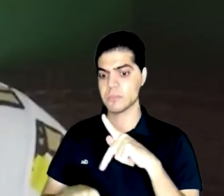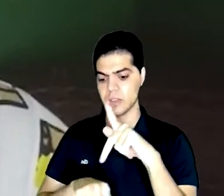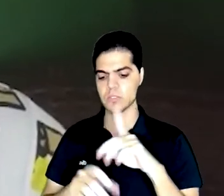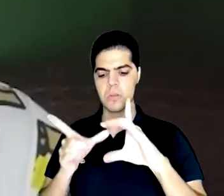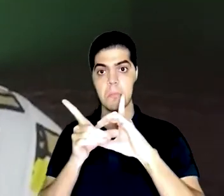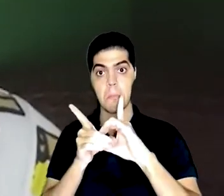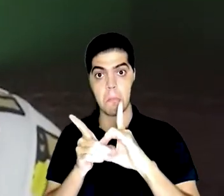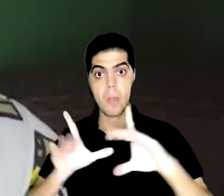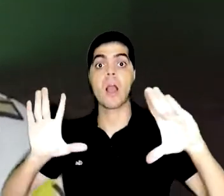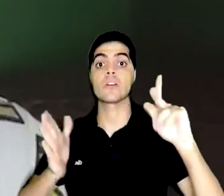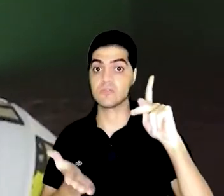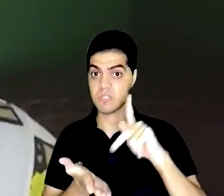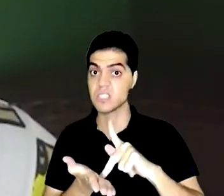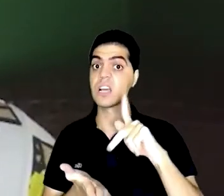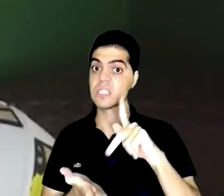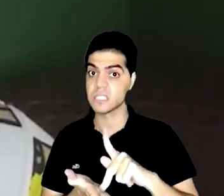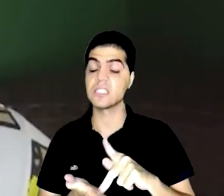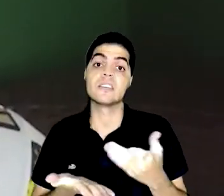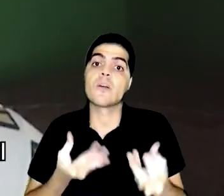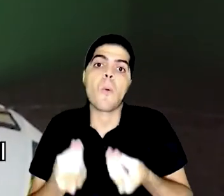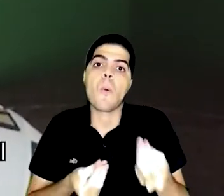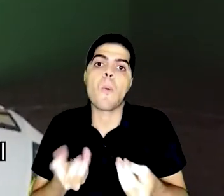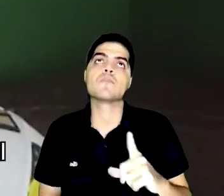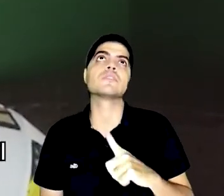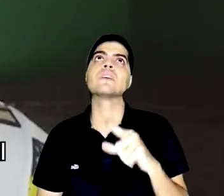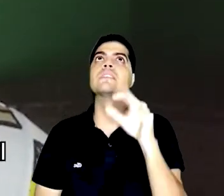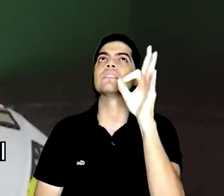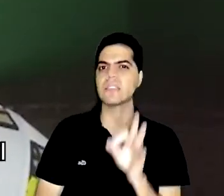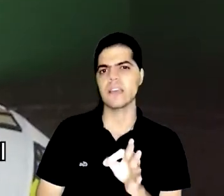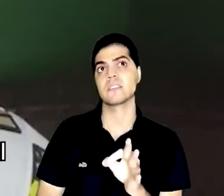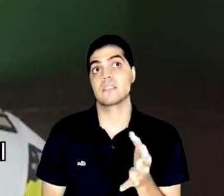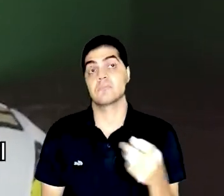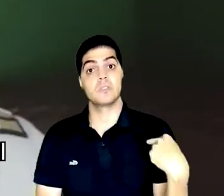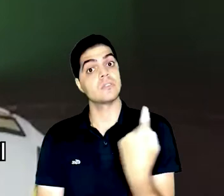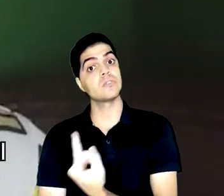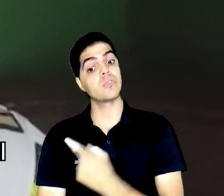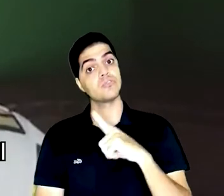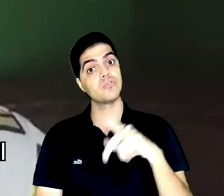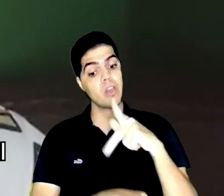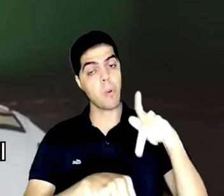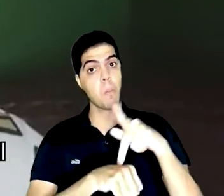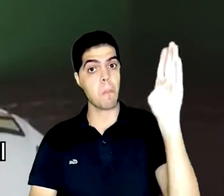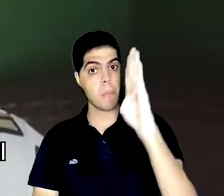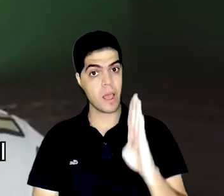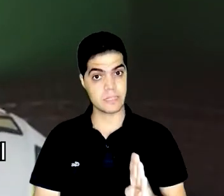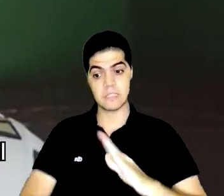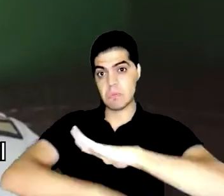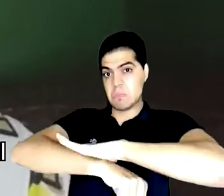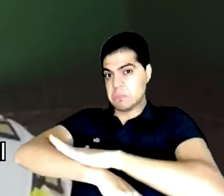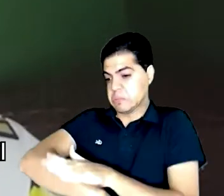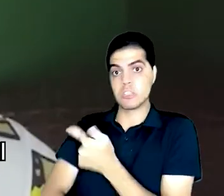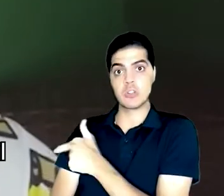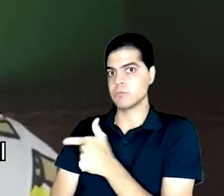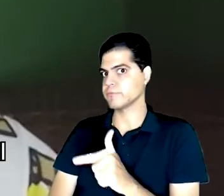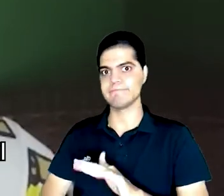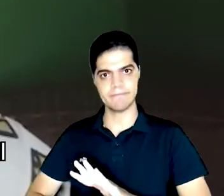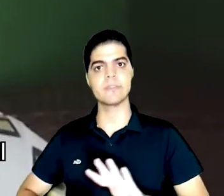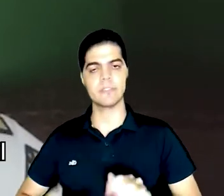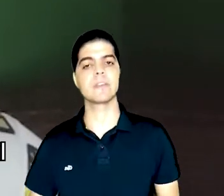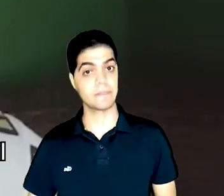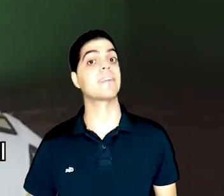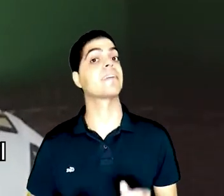democracia e essa verdadeira democracia só vai ser completa se a gente tiver um Brasil sem racismo Então